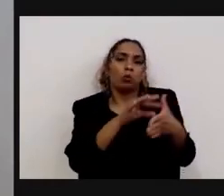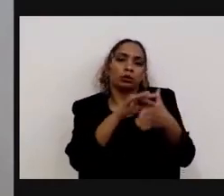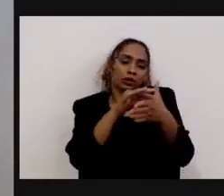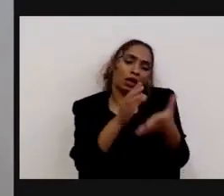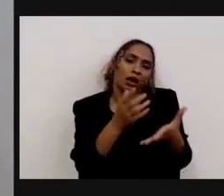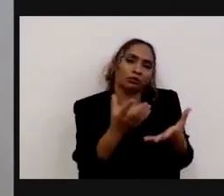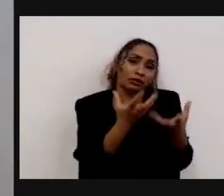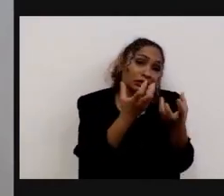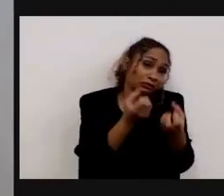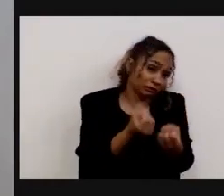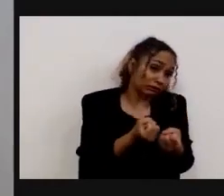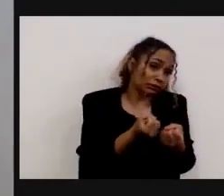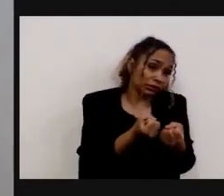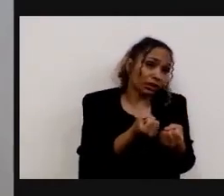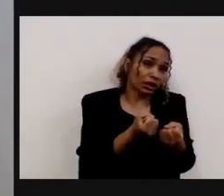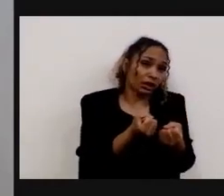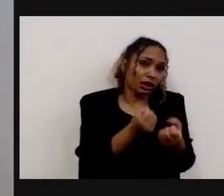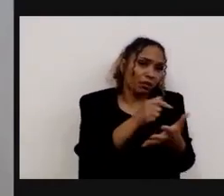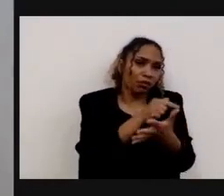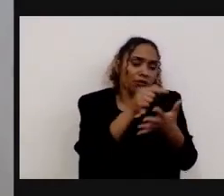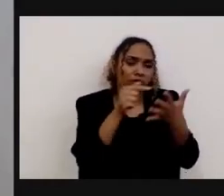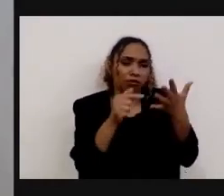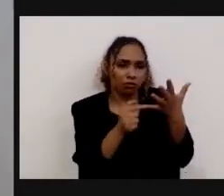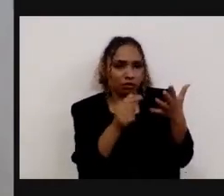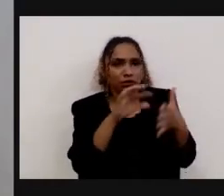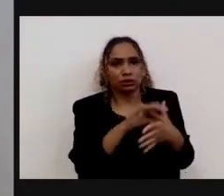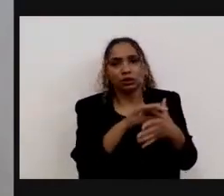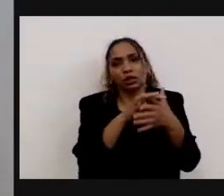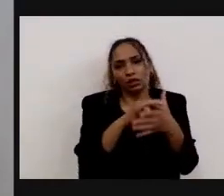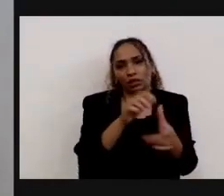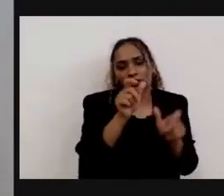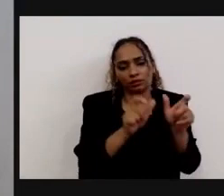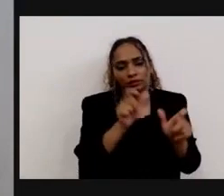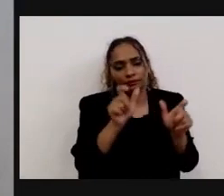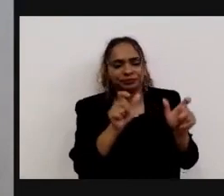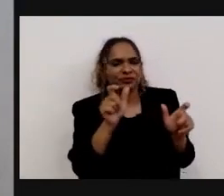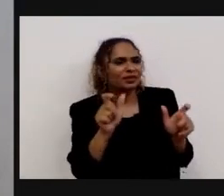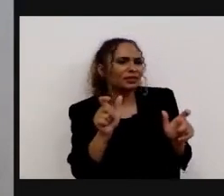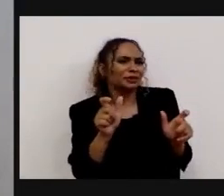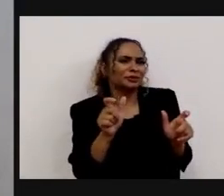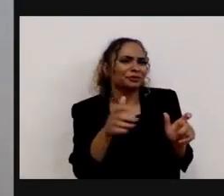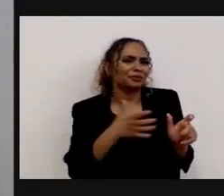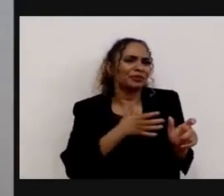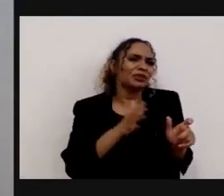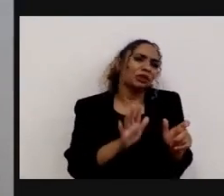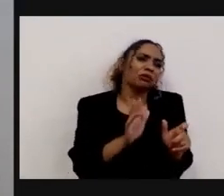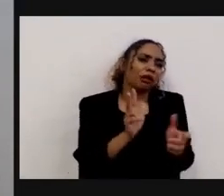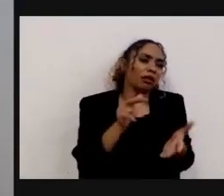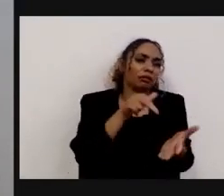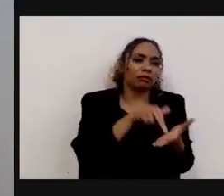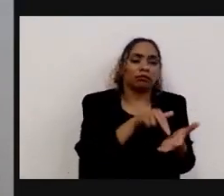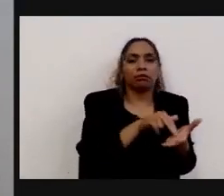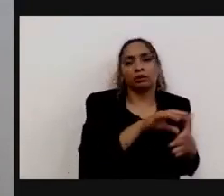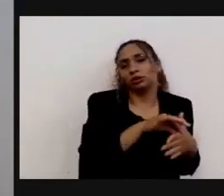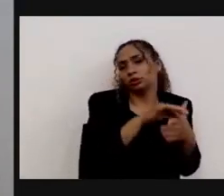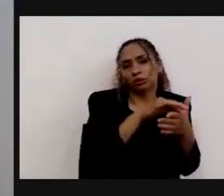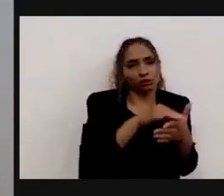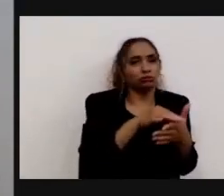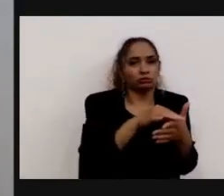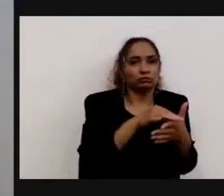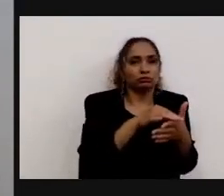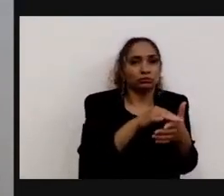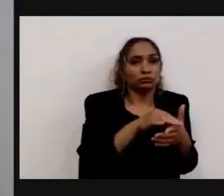abraçar os diversos tipos de liderança que muita gente muita gente não quer estar ali não cabe de Gestão